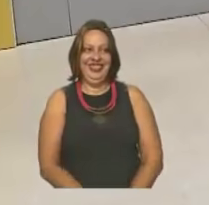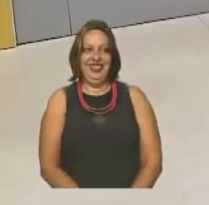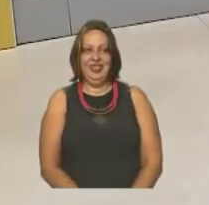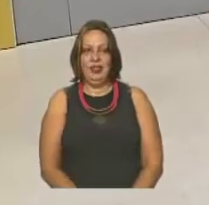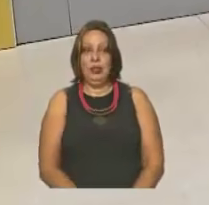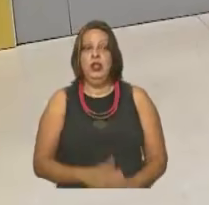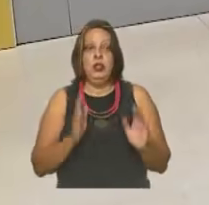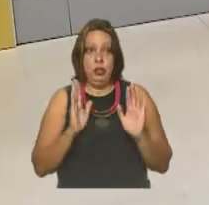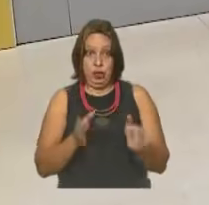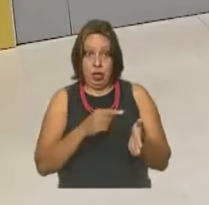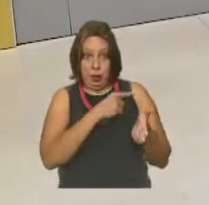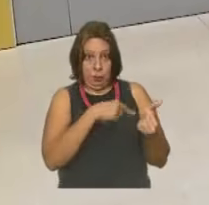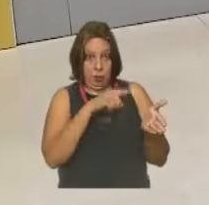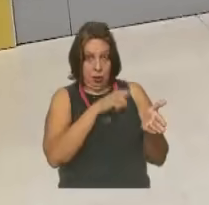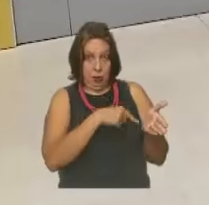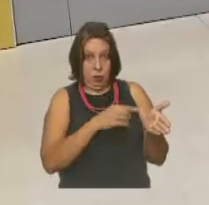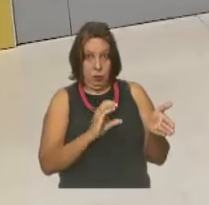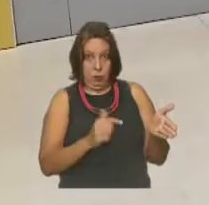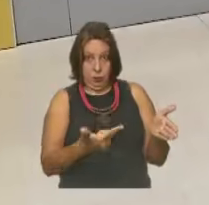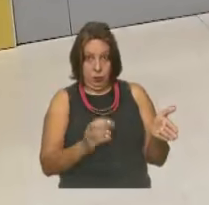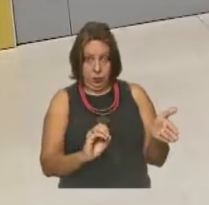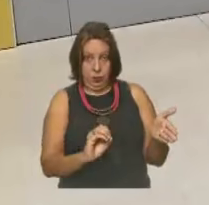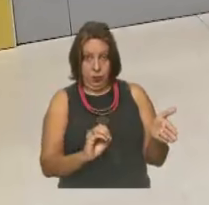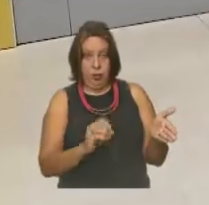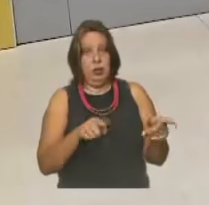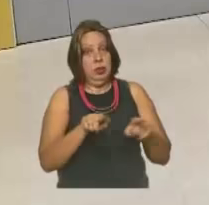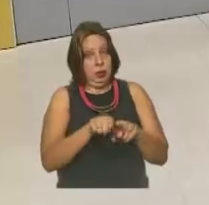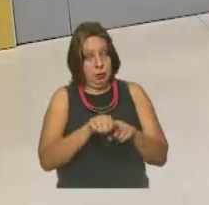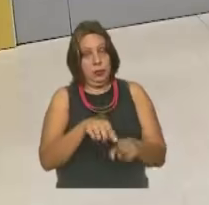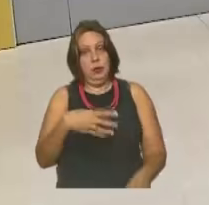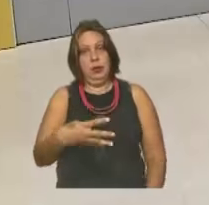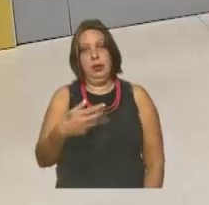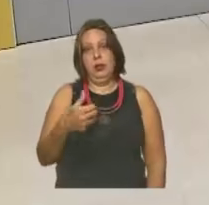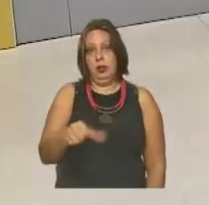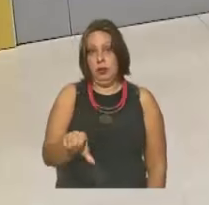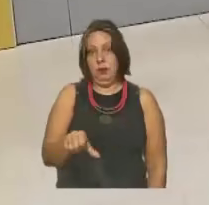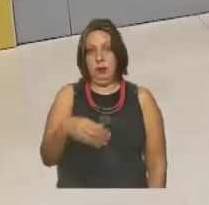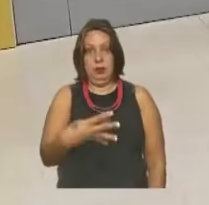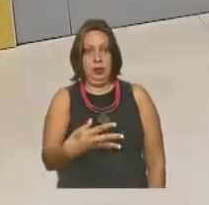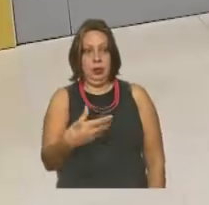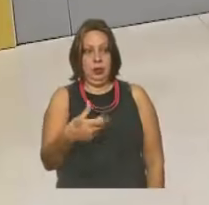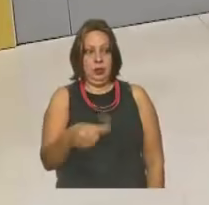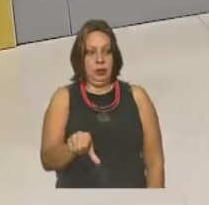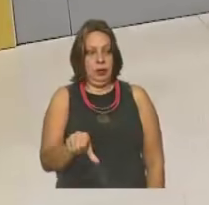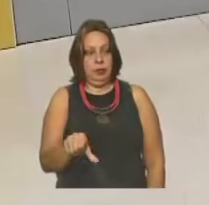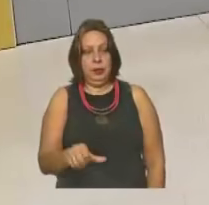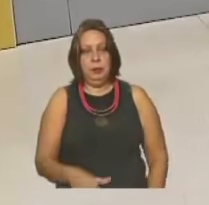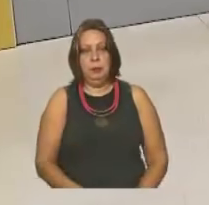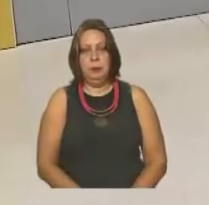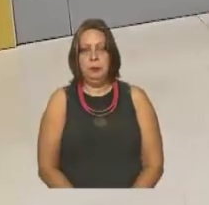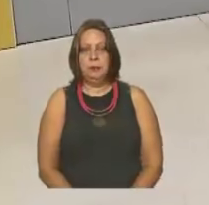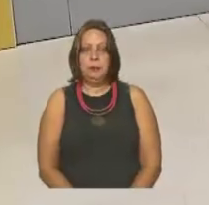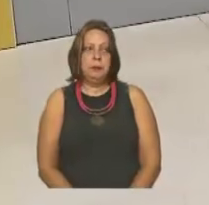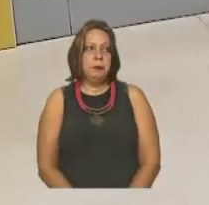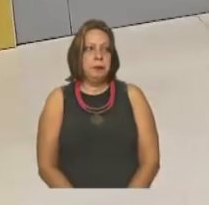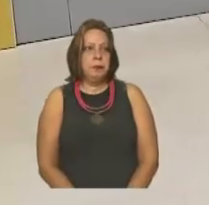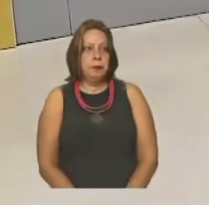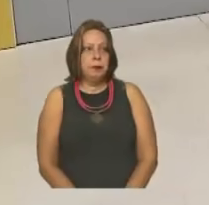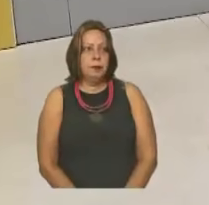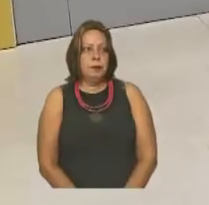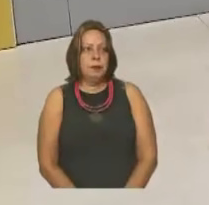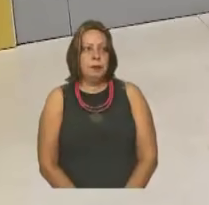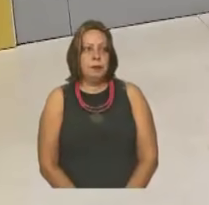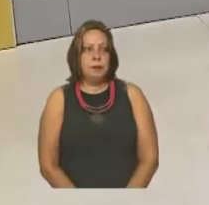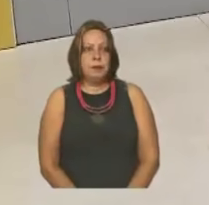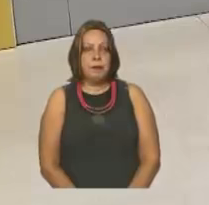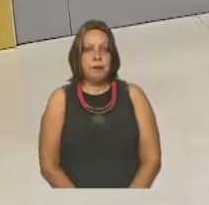20, já marcou 20? Marque também 49. 49. 49. Tem bolinha